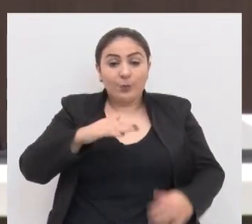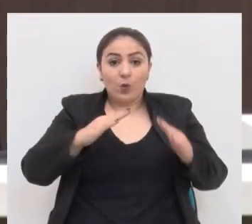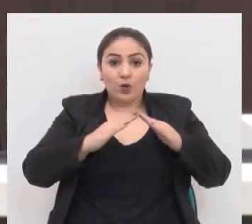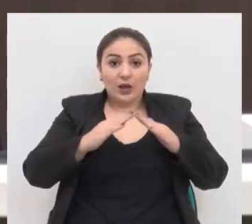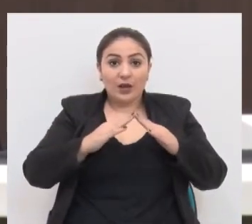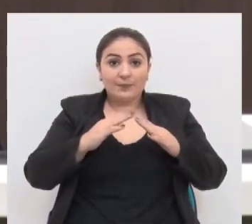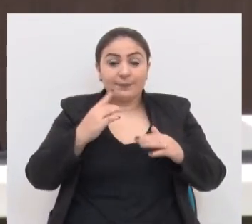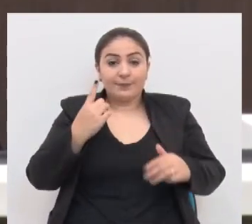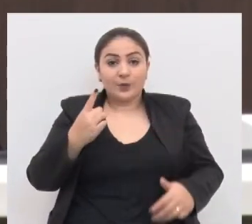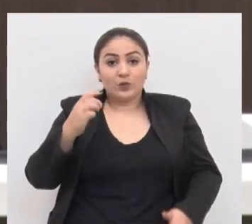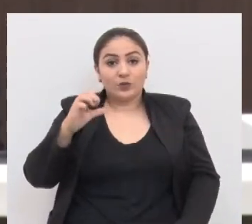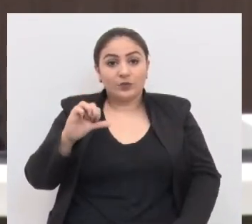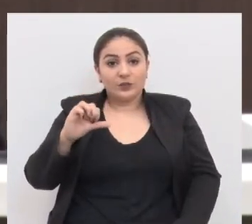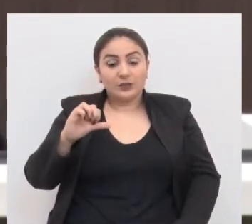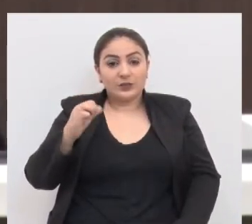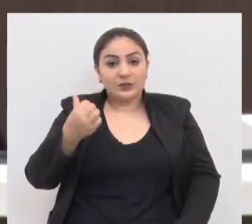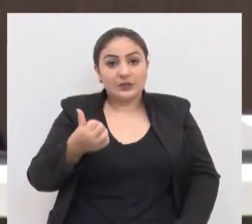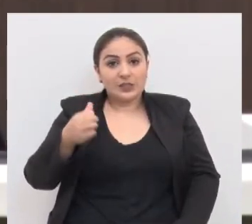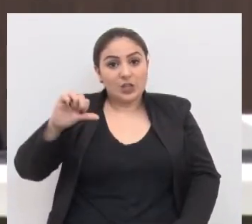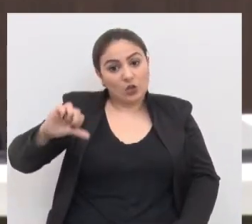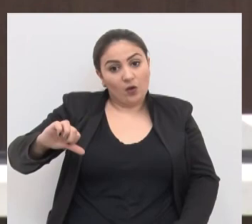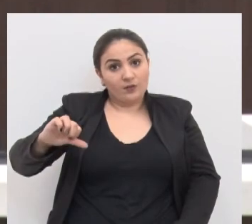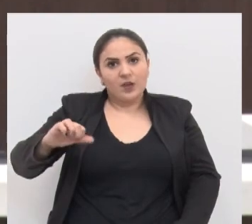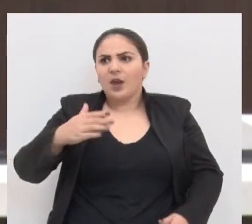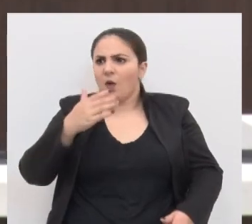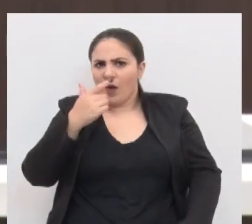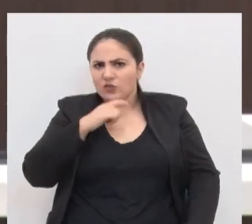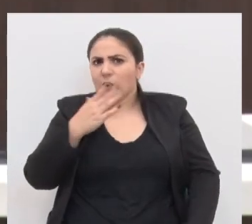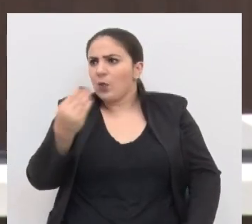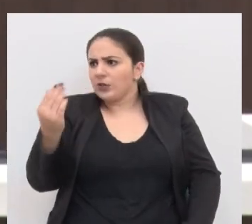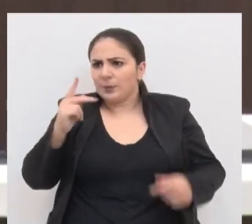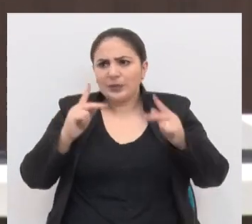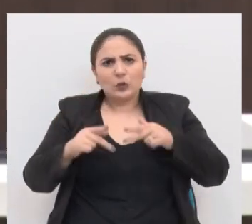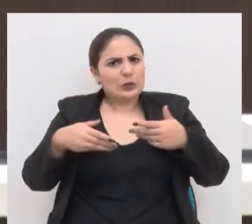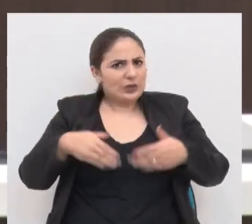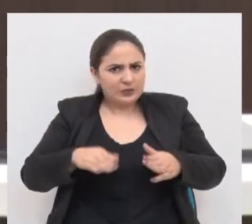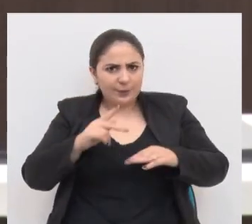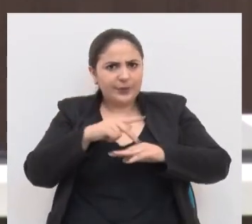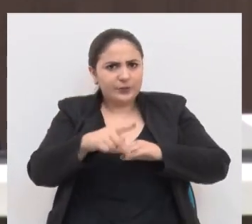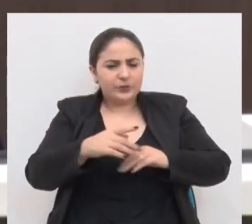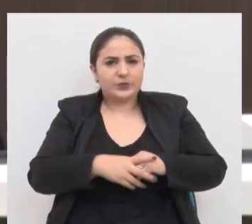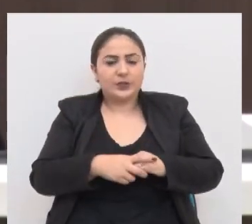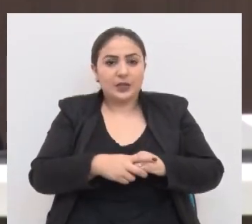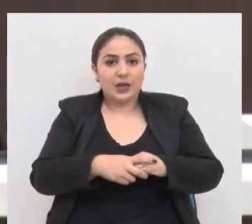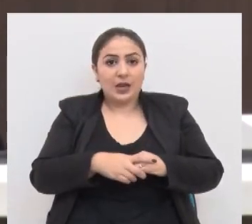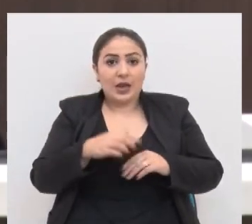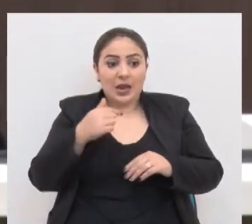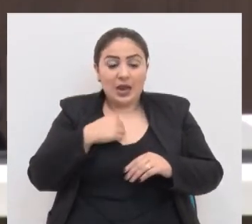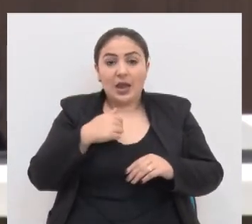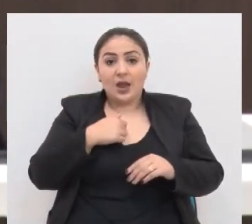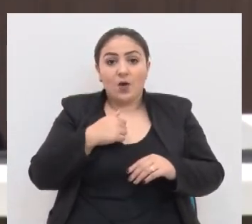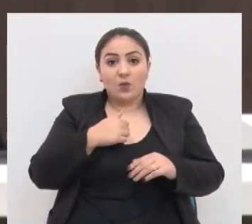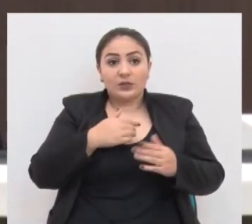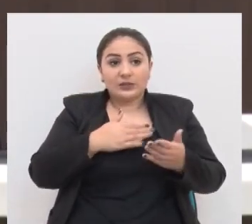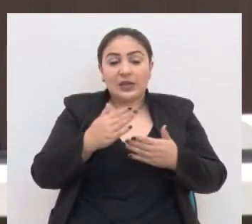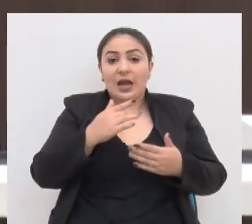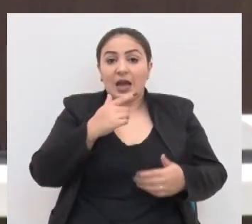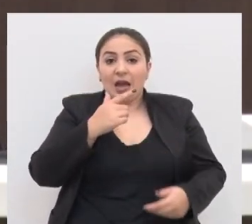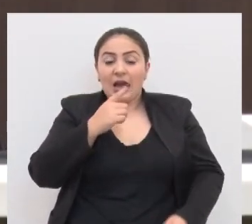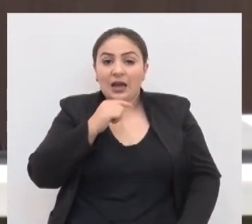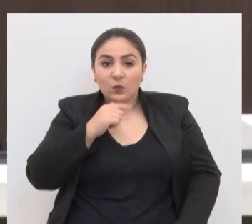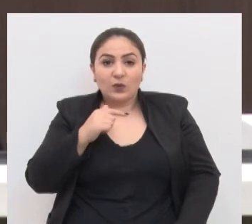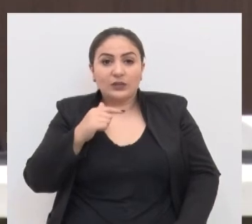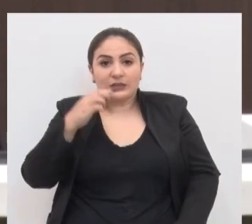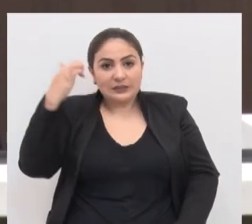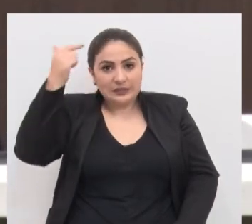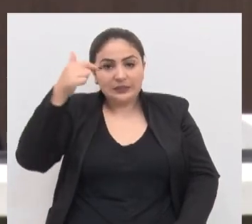Fundo. Tenho certeza que muitos dos senhores aqui não são natural de Passo Fundo, como foi dito aqui. Eu sou natural de Água Santa, vim com